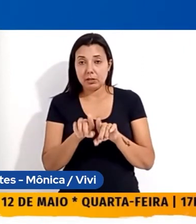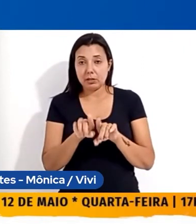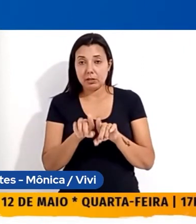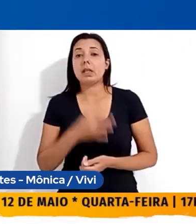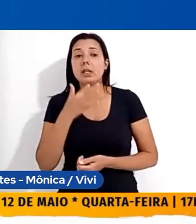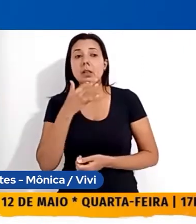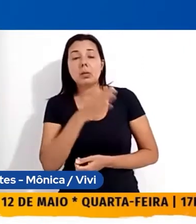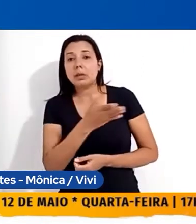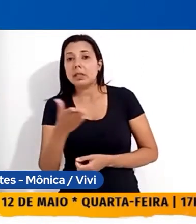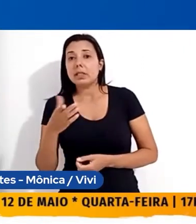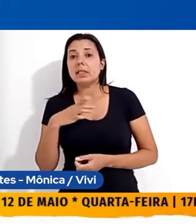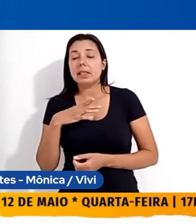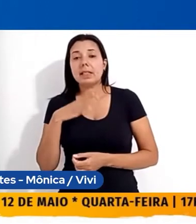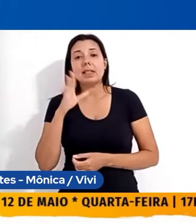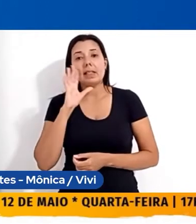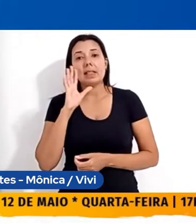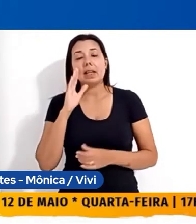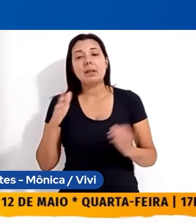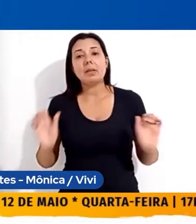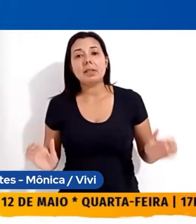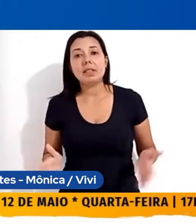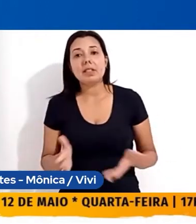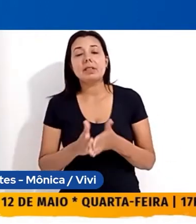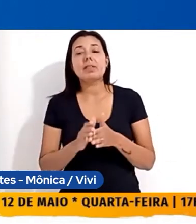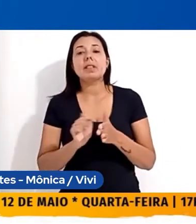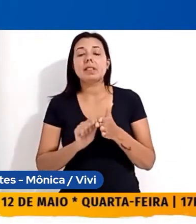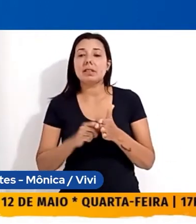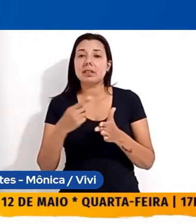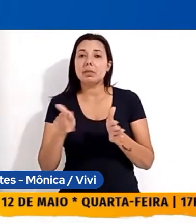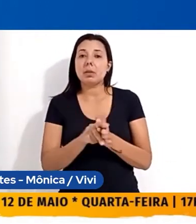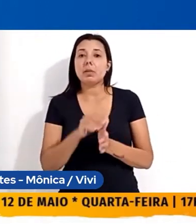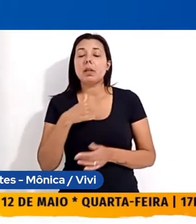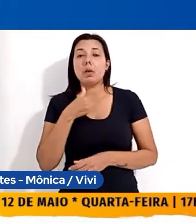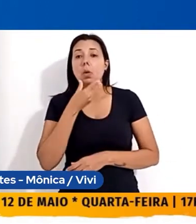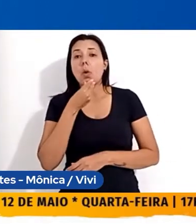mas achei muito simpática a iniciativa de descrever a si próprio, né, eu sou um homem branco,